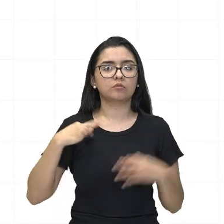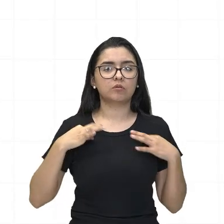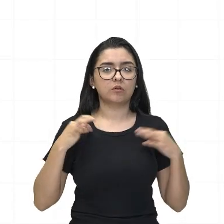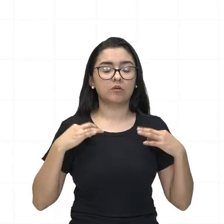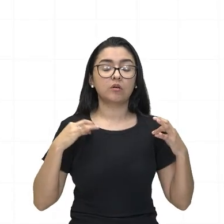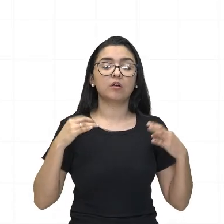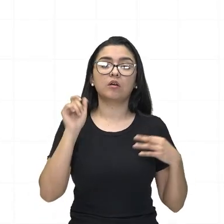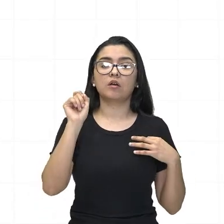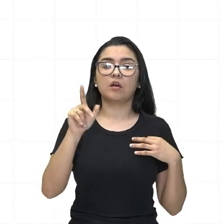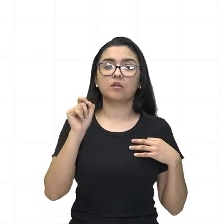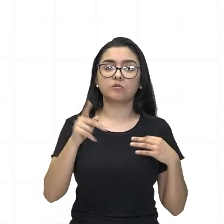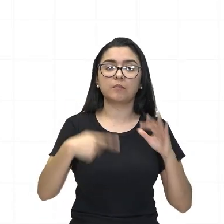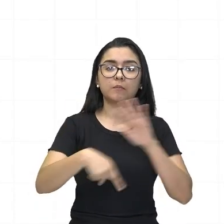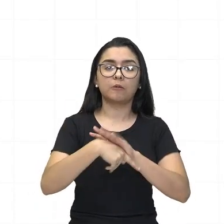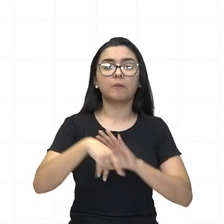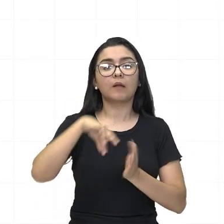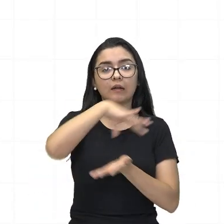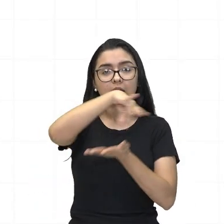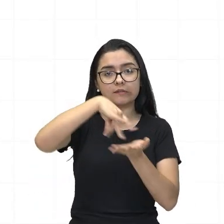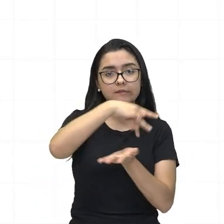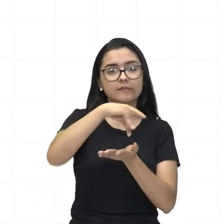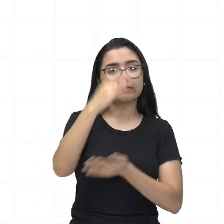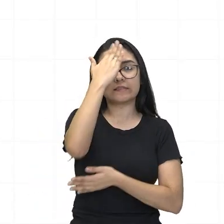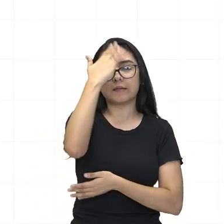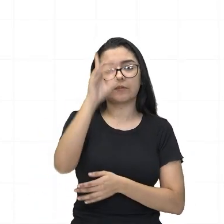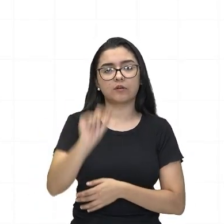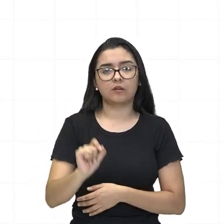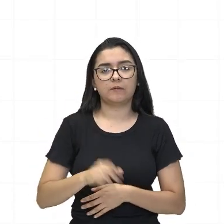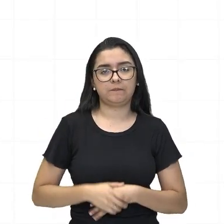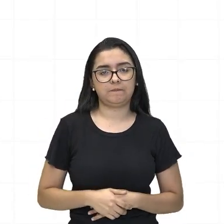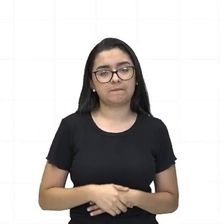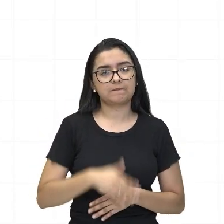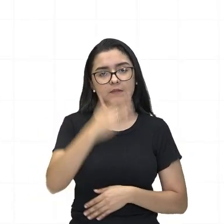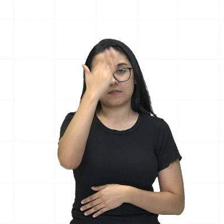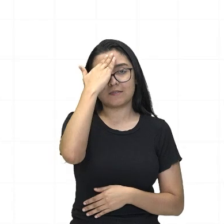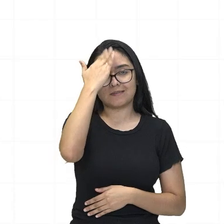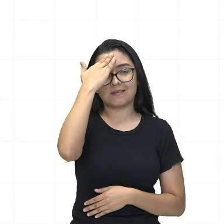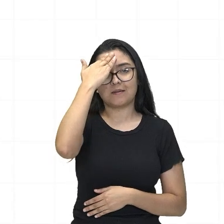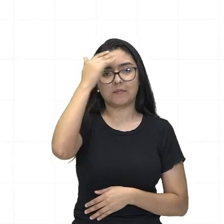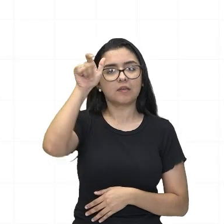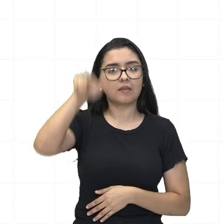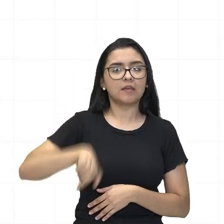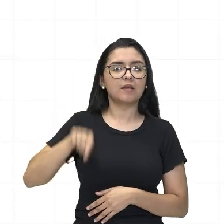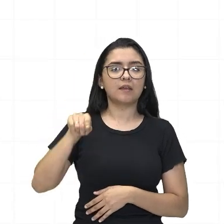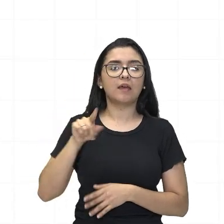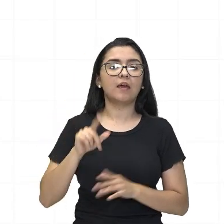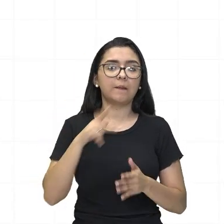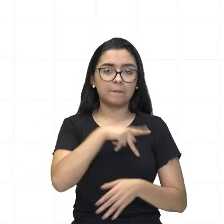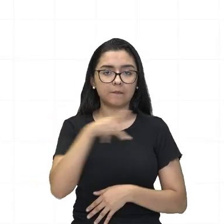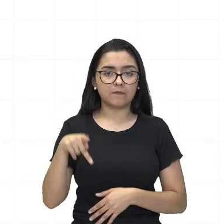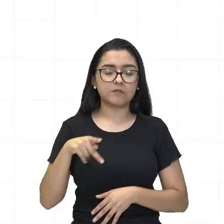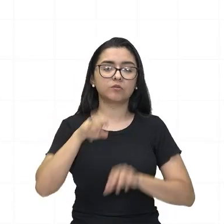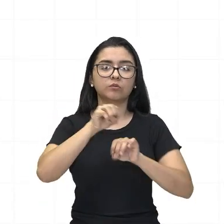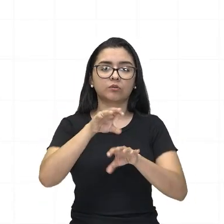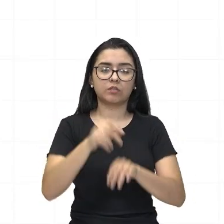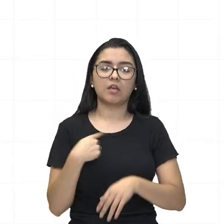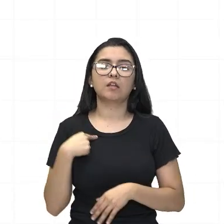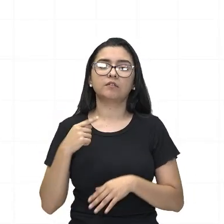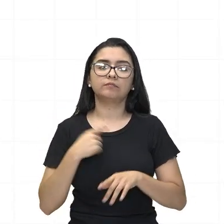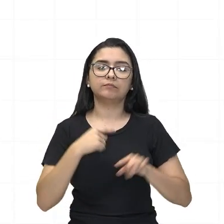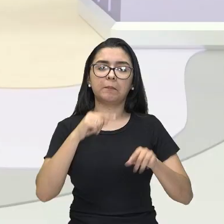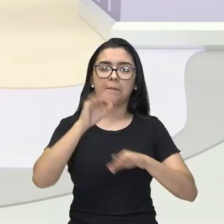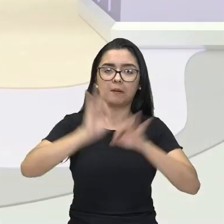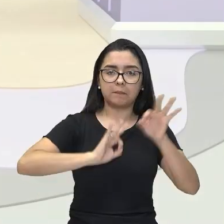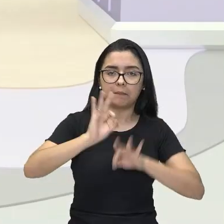a camisa do CMEAN, sabe que ele é professor ministrante, sabe que ele vai para o estúdio, que ele prepara